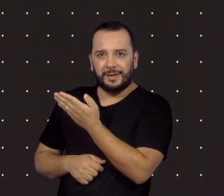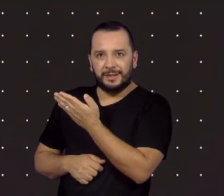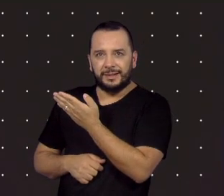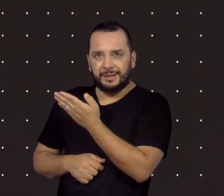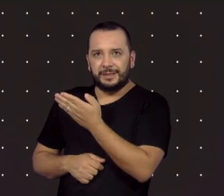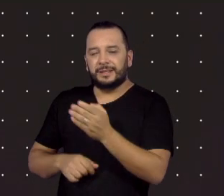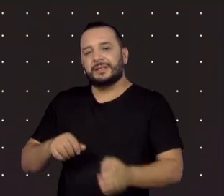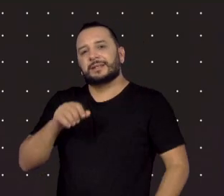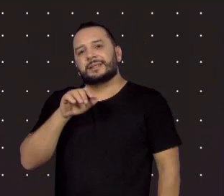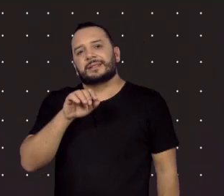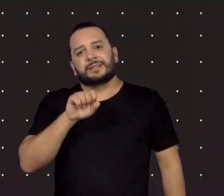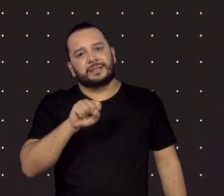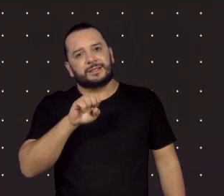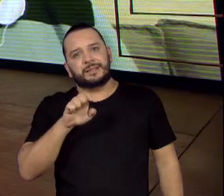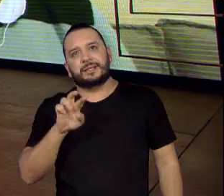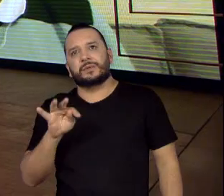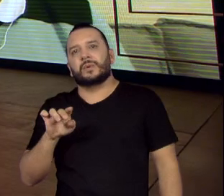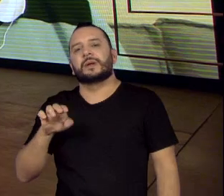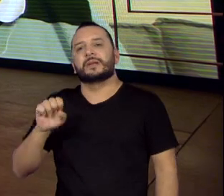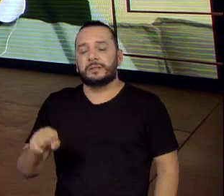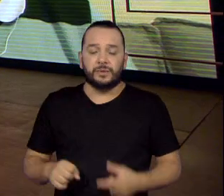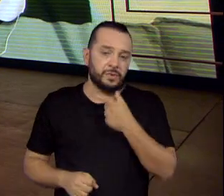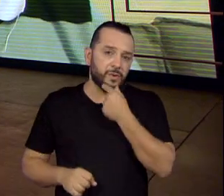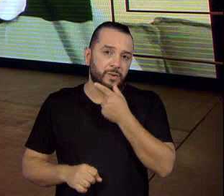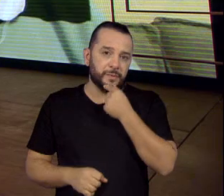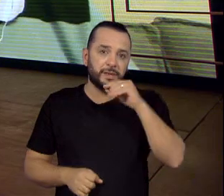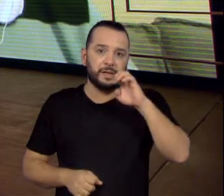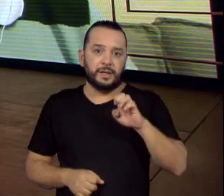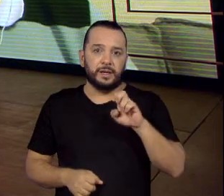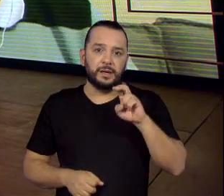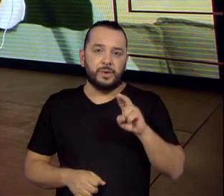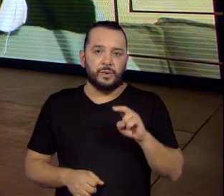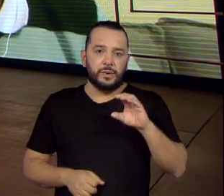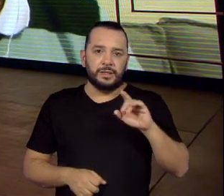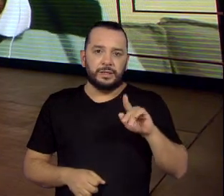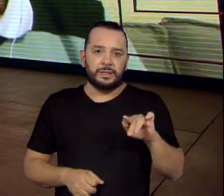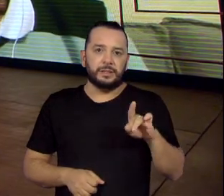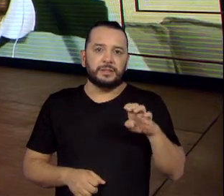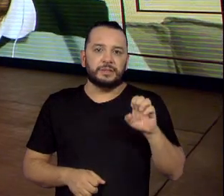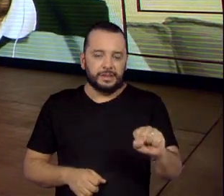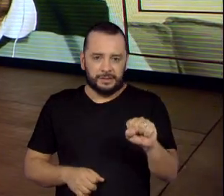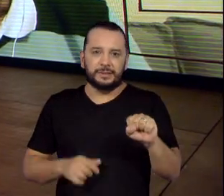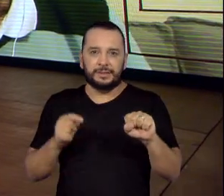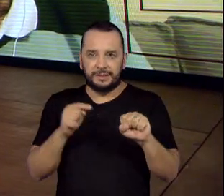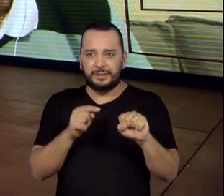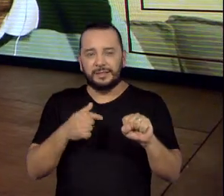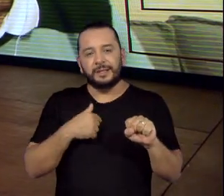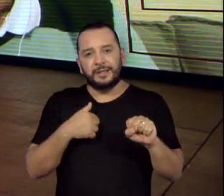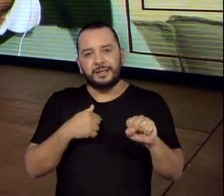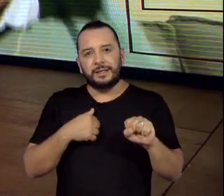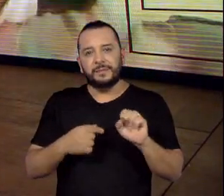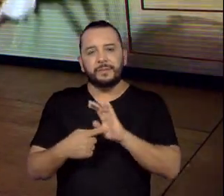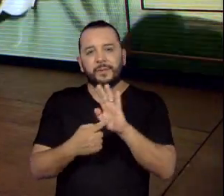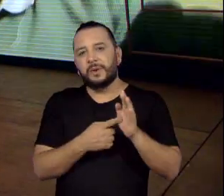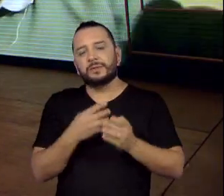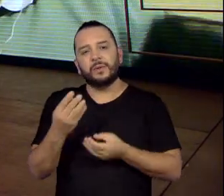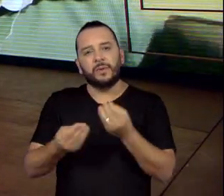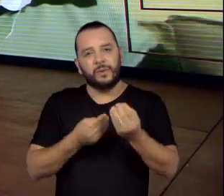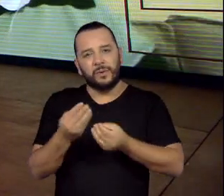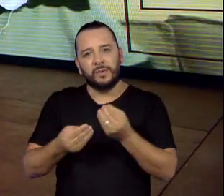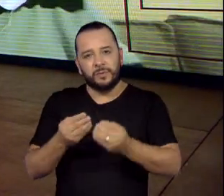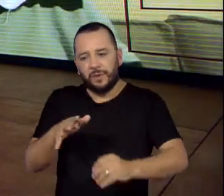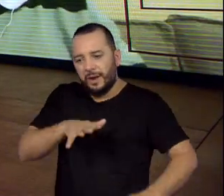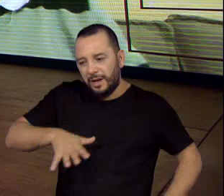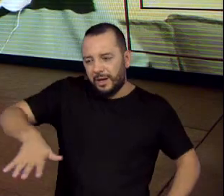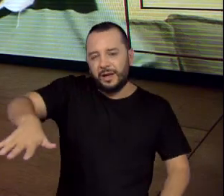momento em que o Euclides da Cunha olha o arraial de Canudos, cercado